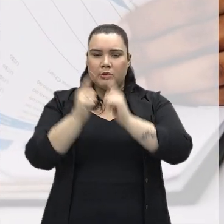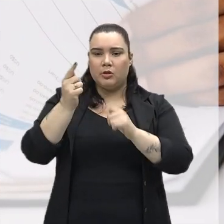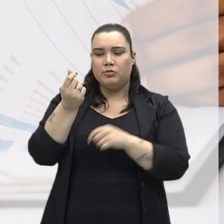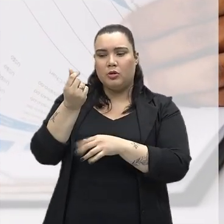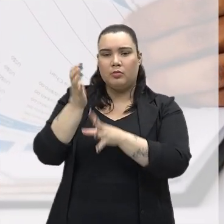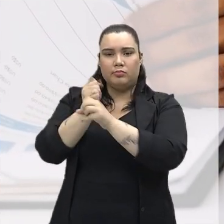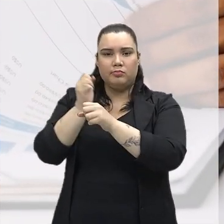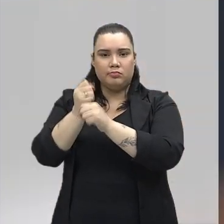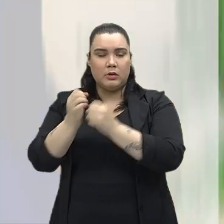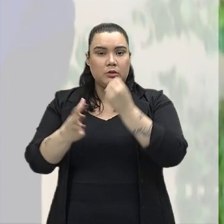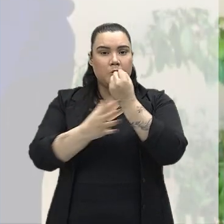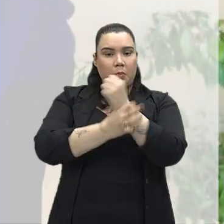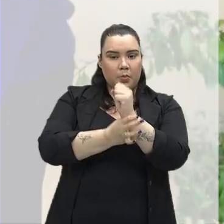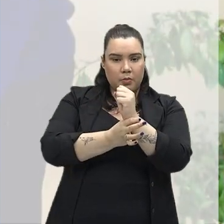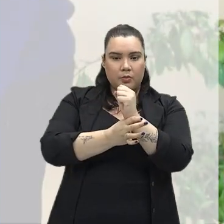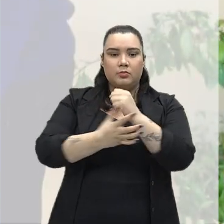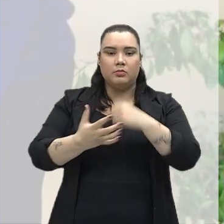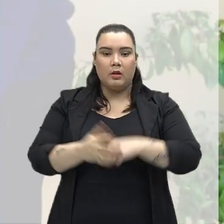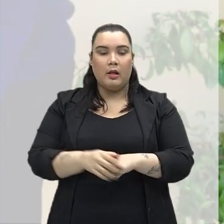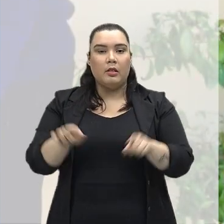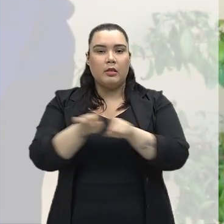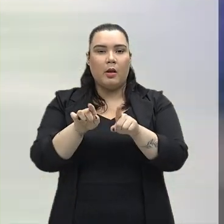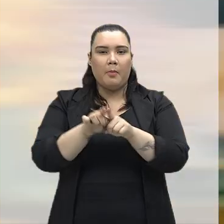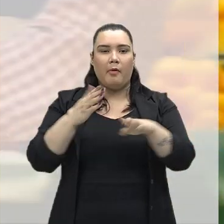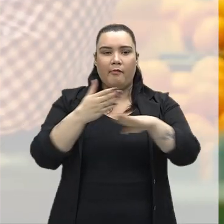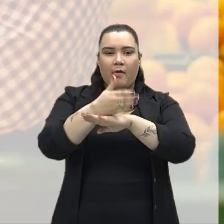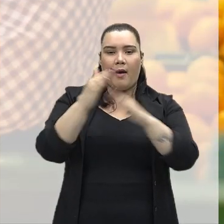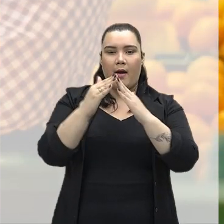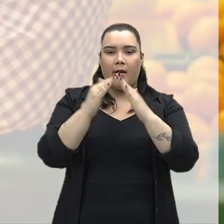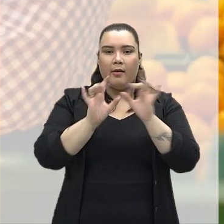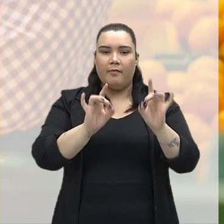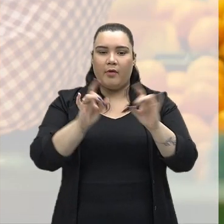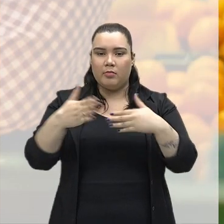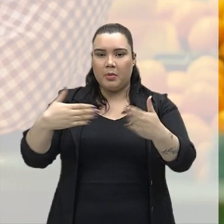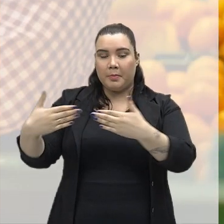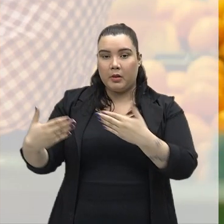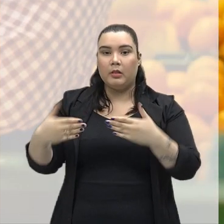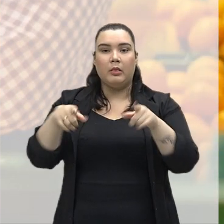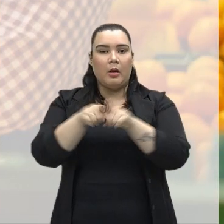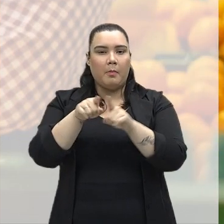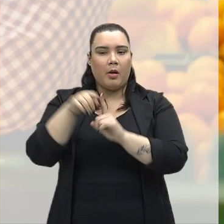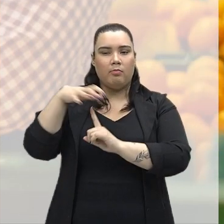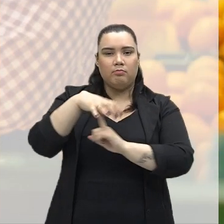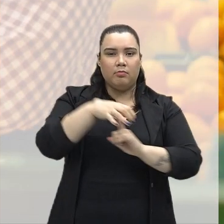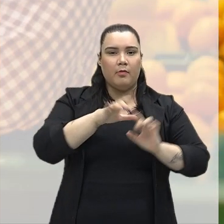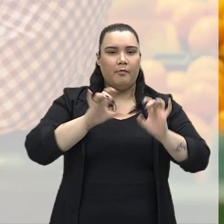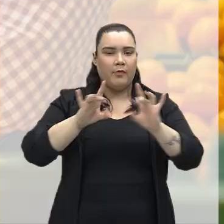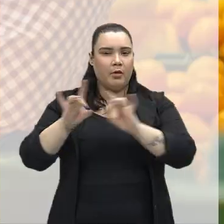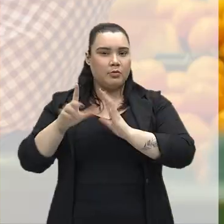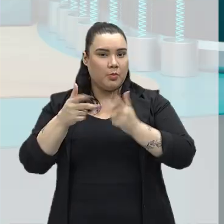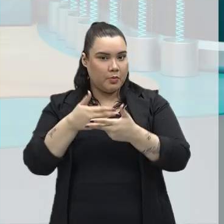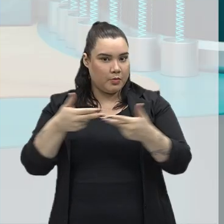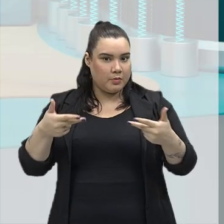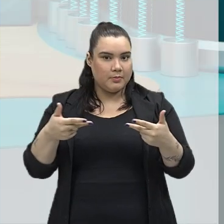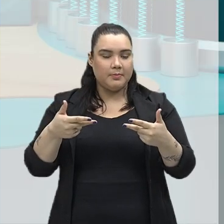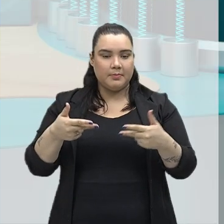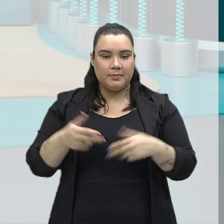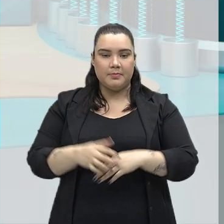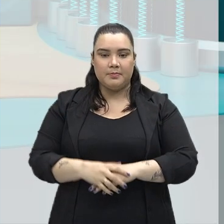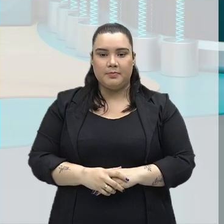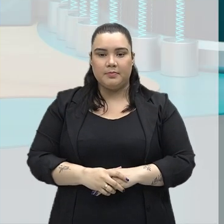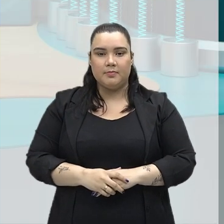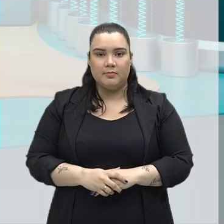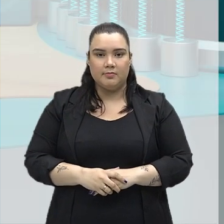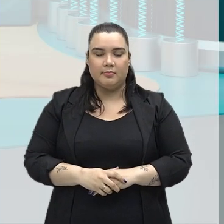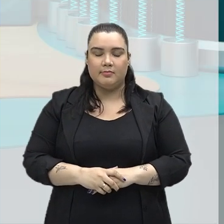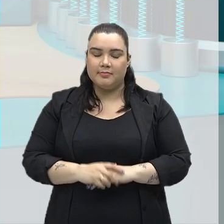de seguros, vendedores de porta em porta, ambulantes e trabalhadores relacionados. Viram